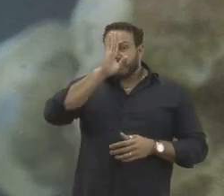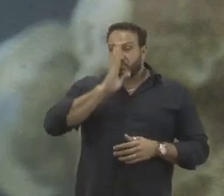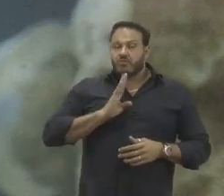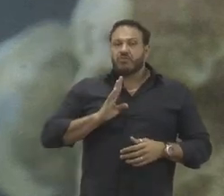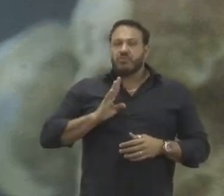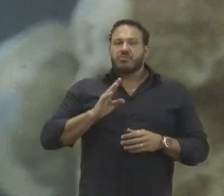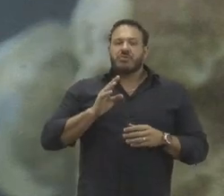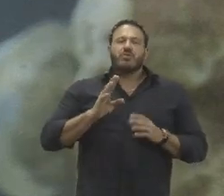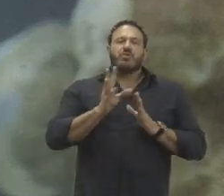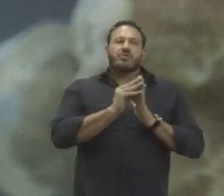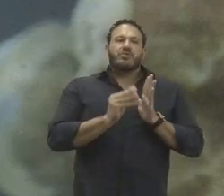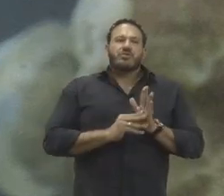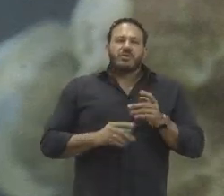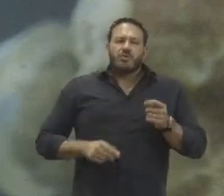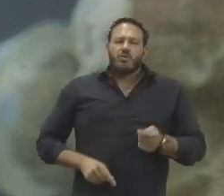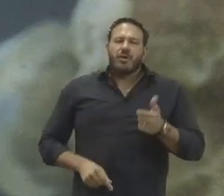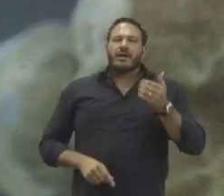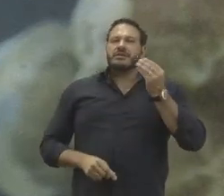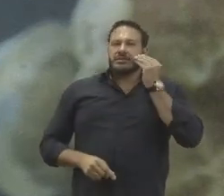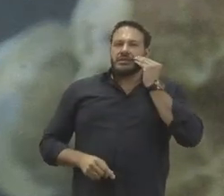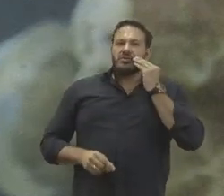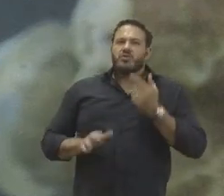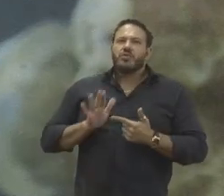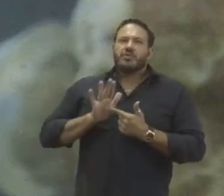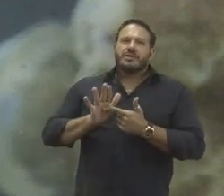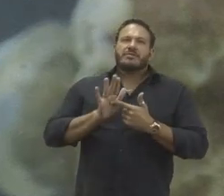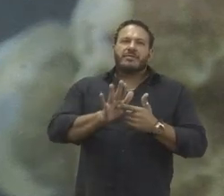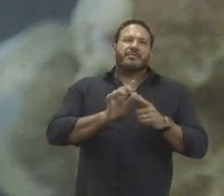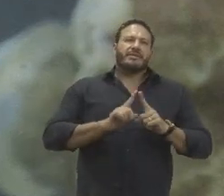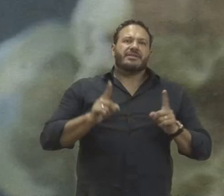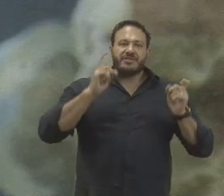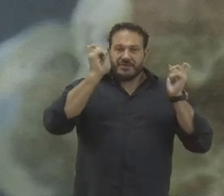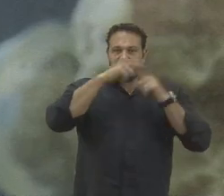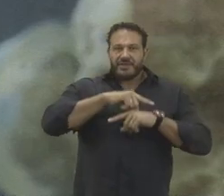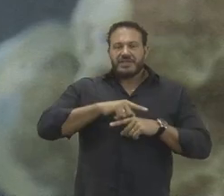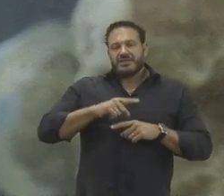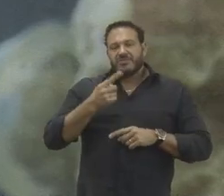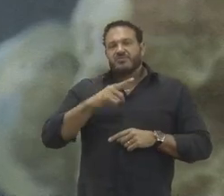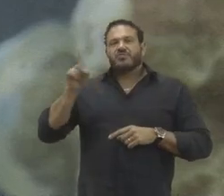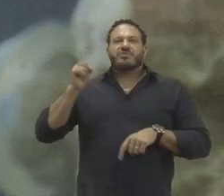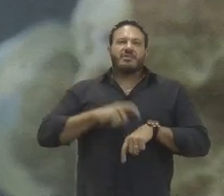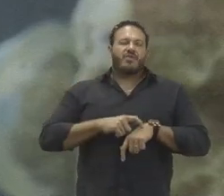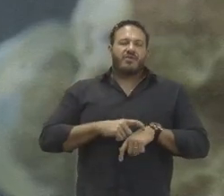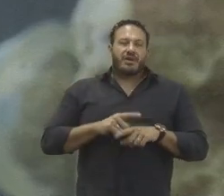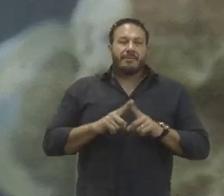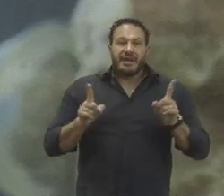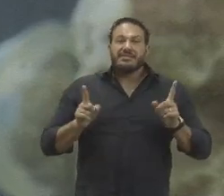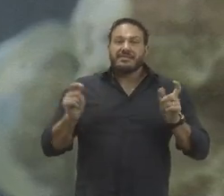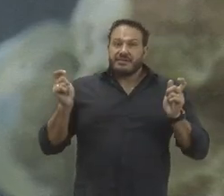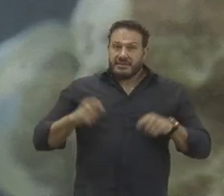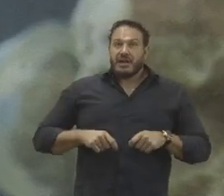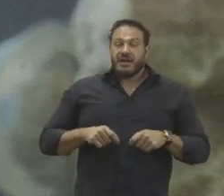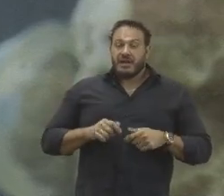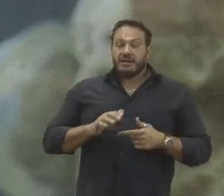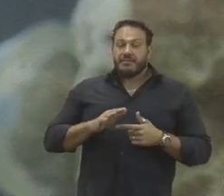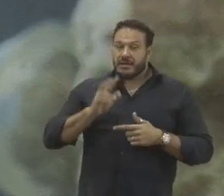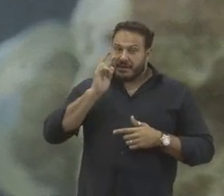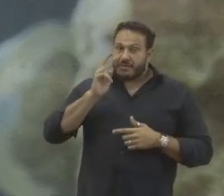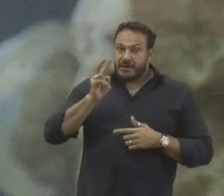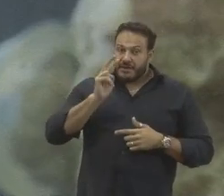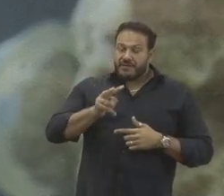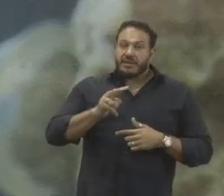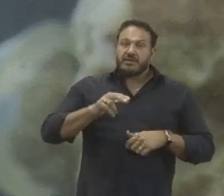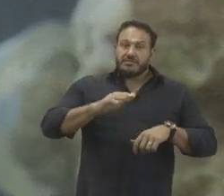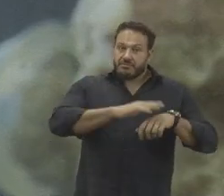a gente quase que tentou exibir aqui mas aí tava meio difícil porque Foi de última hora e mas dá para dá para assistir